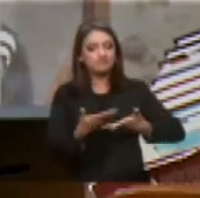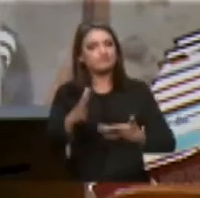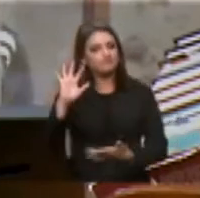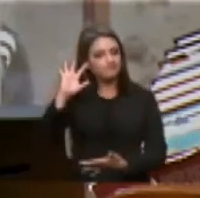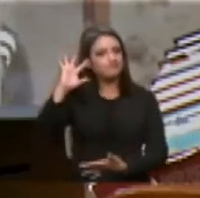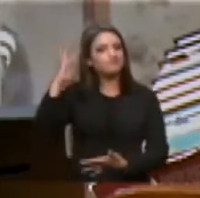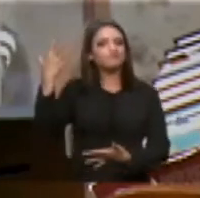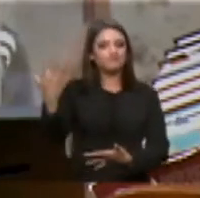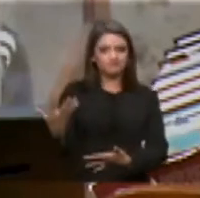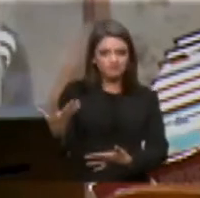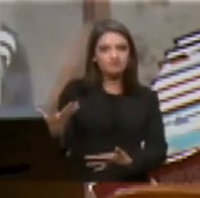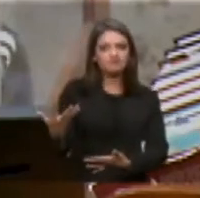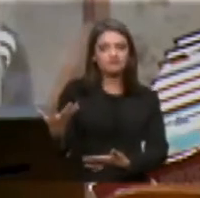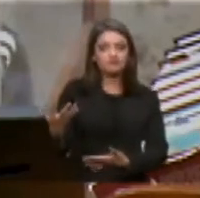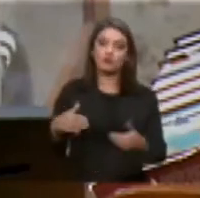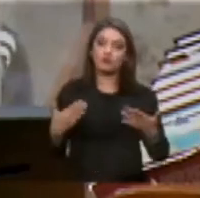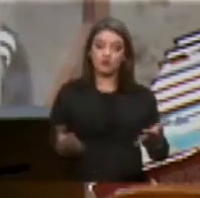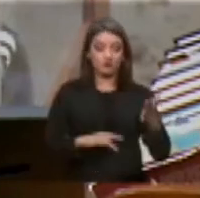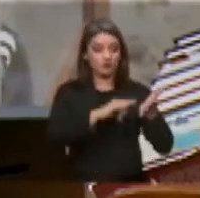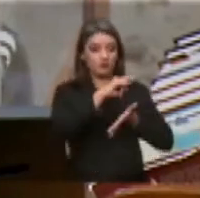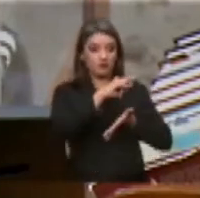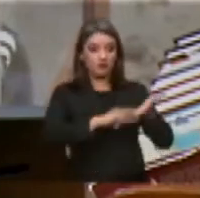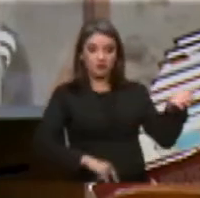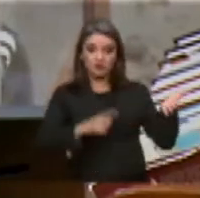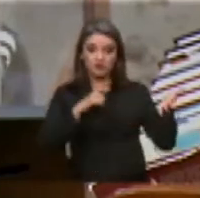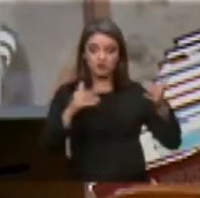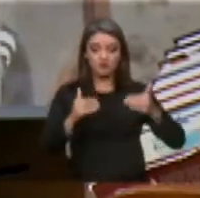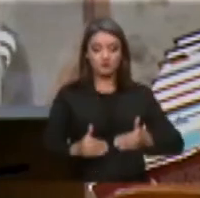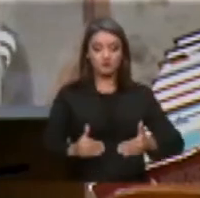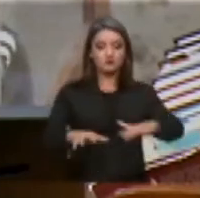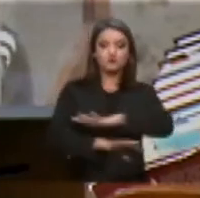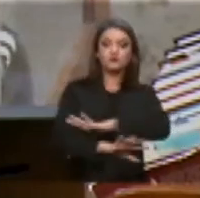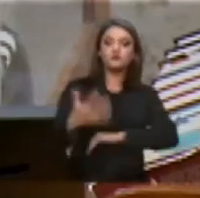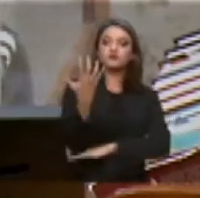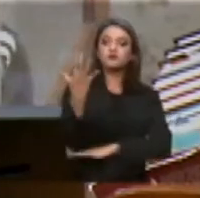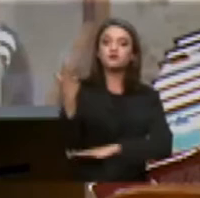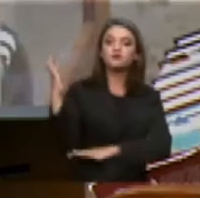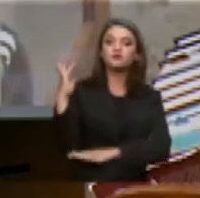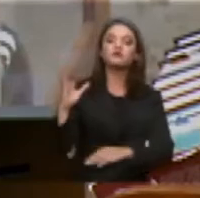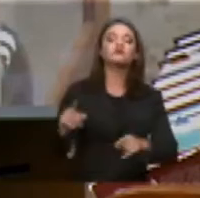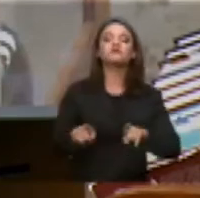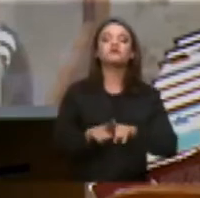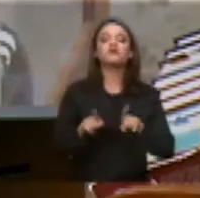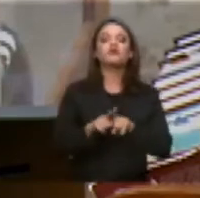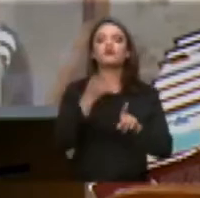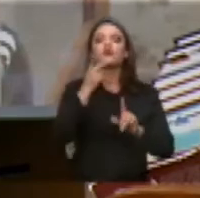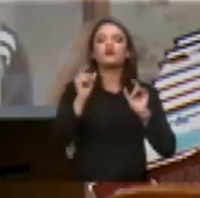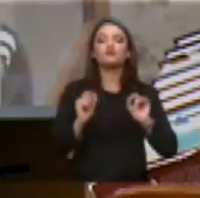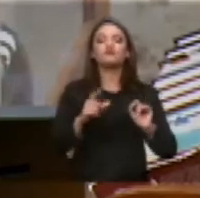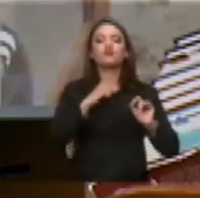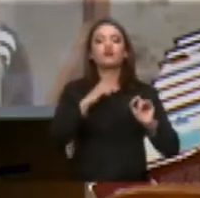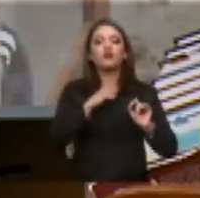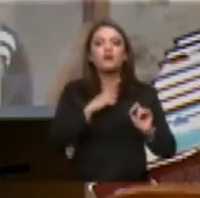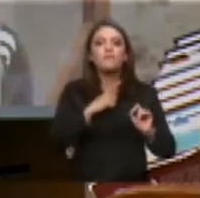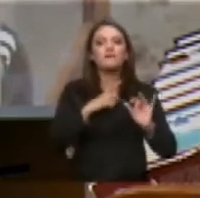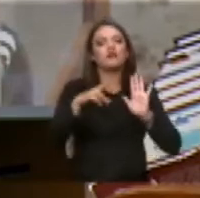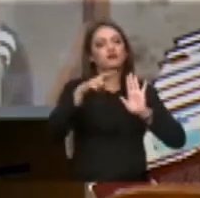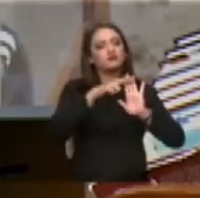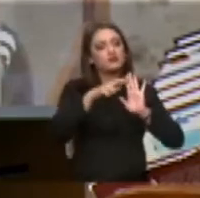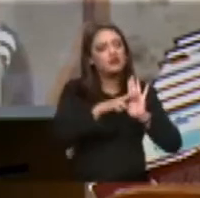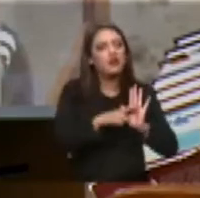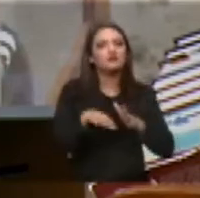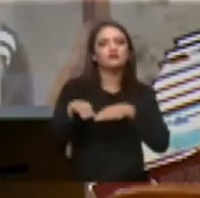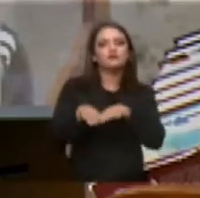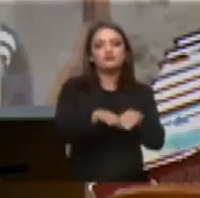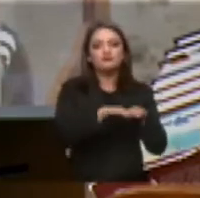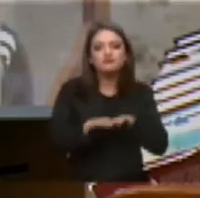da decisão. No referido documento, o Ministério do Meio Ambiente pontuou ainda que, para estabelecer tais parâmetros,